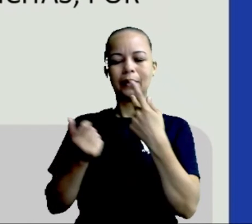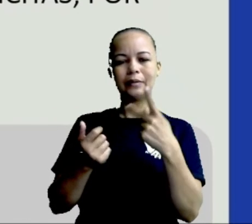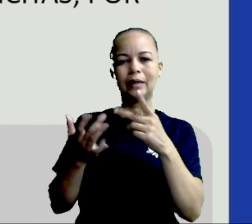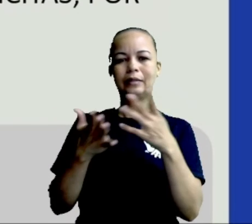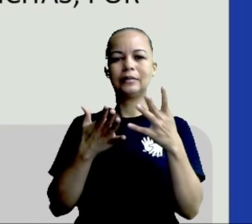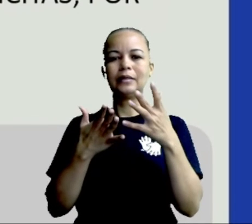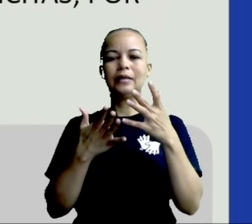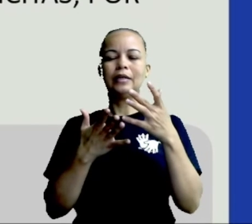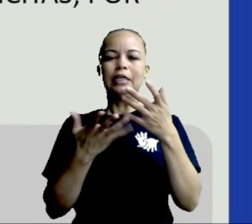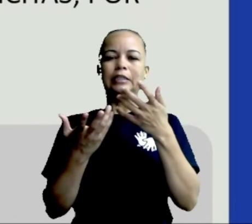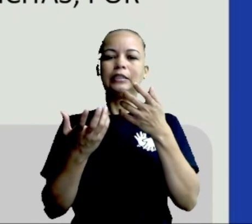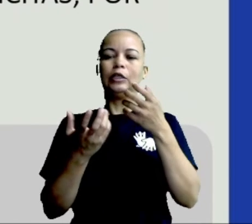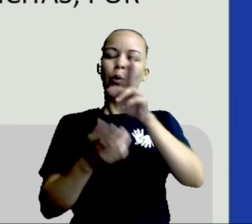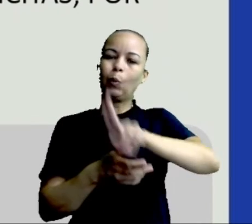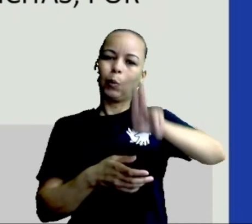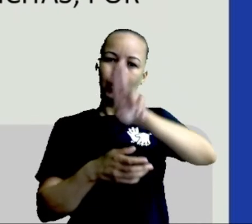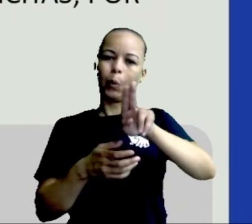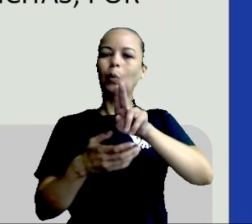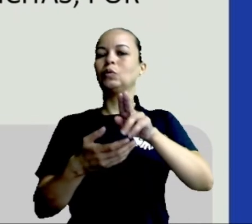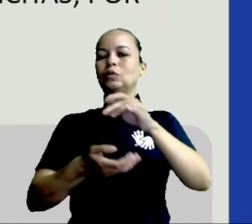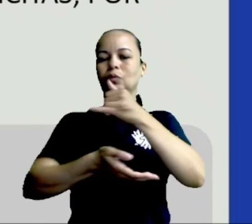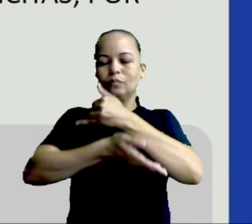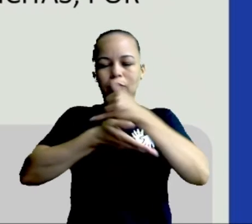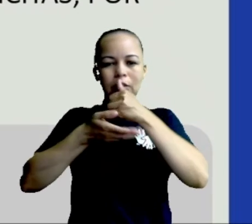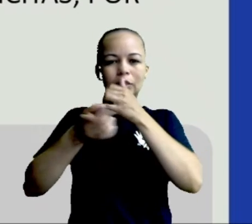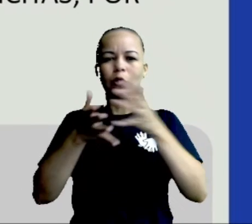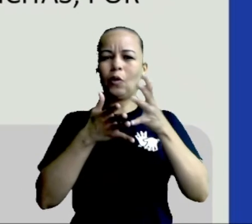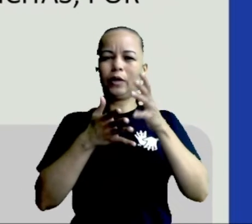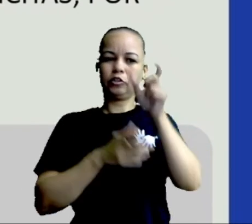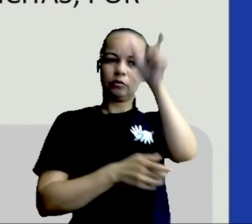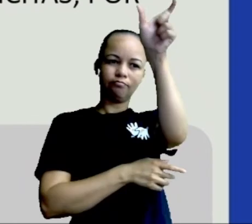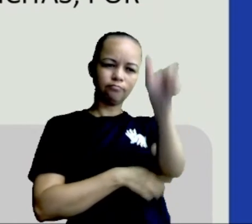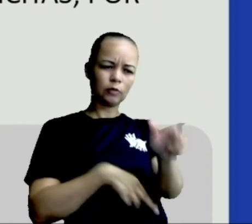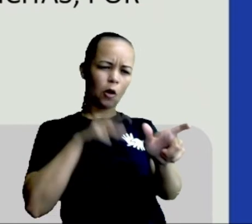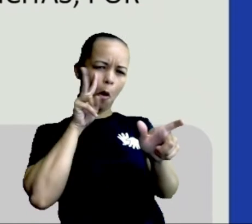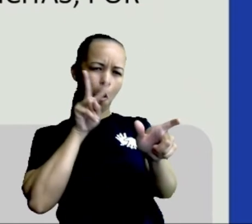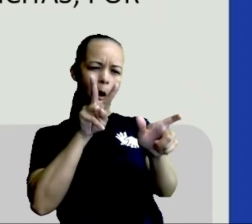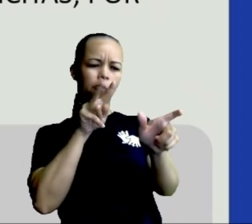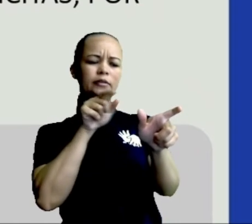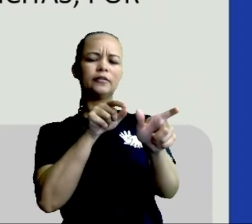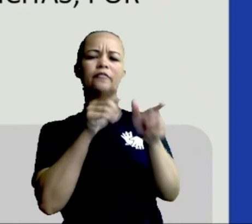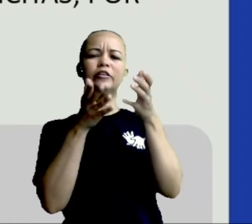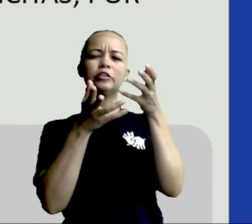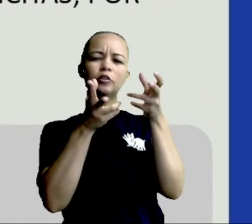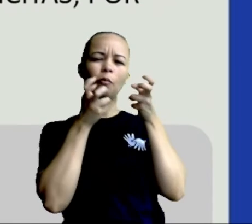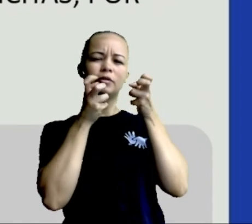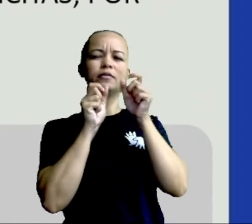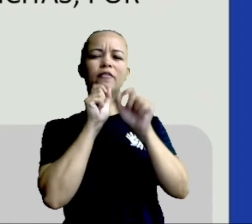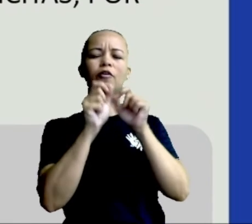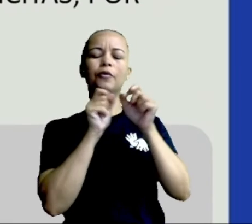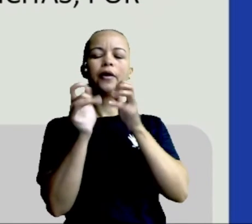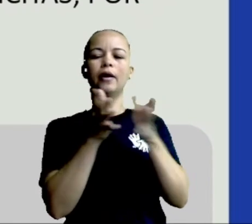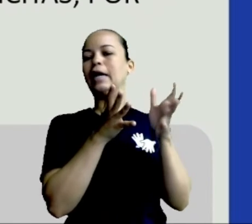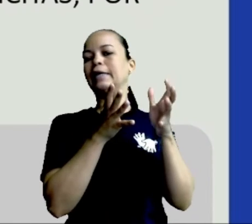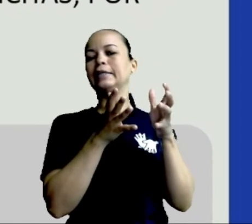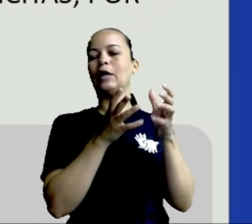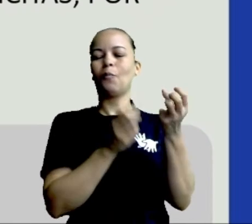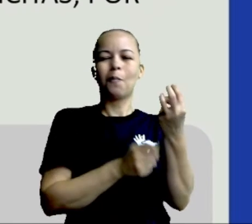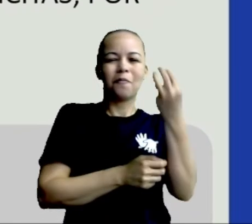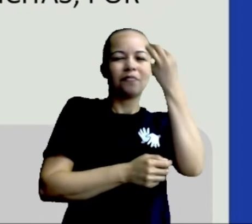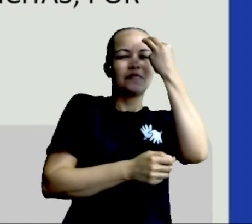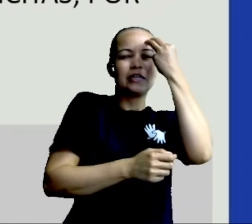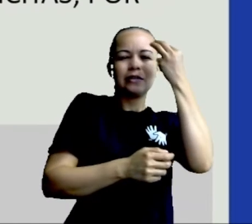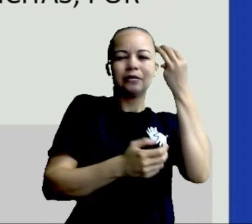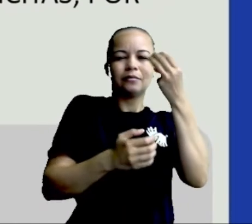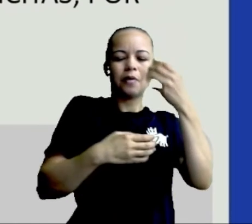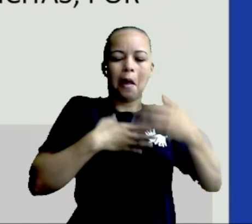elas e a gente vê nitidamente que aquela pessoa não tem uma saúde física, né? E assim também como uma saúde mental. Então a